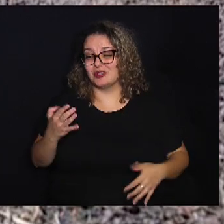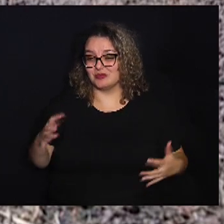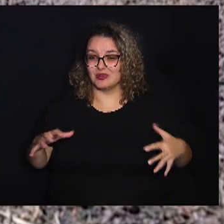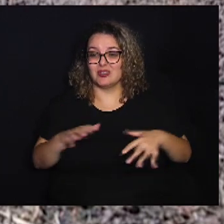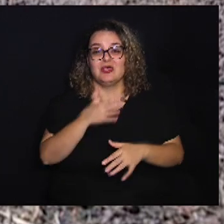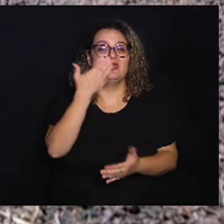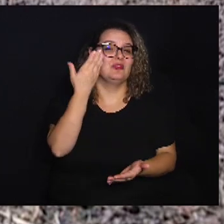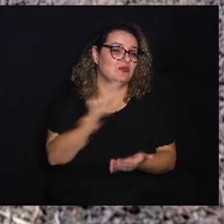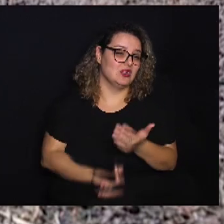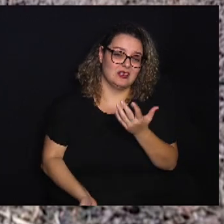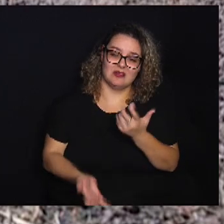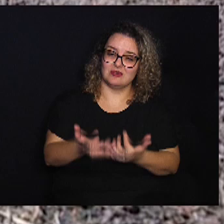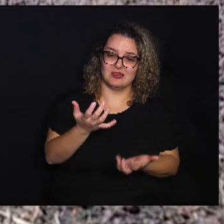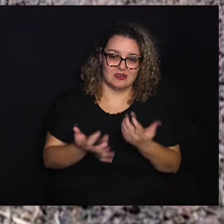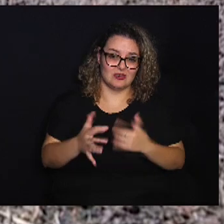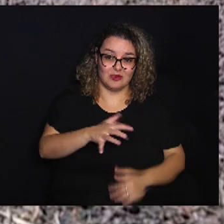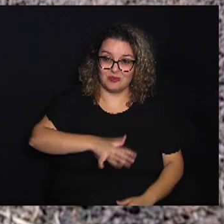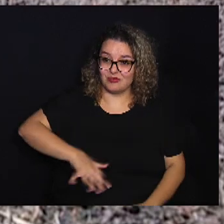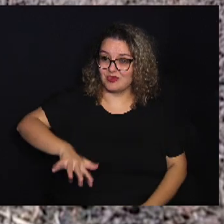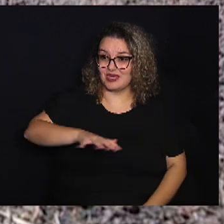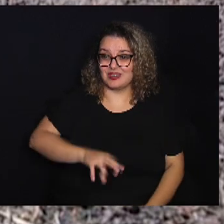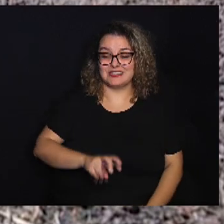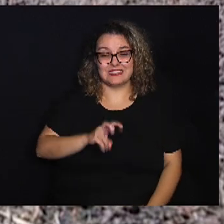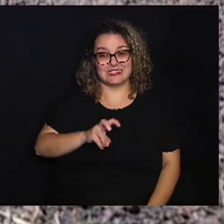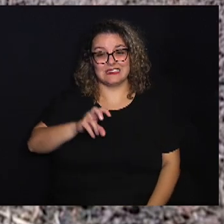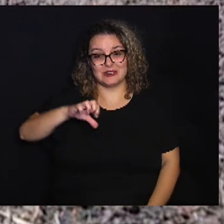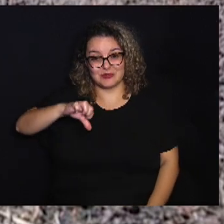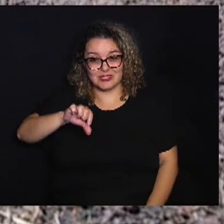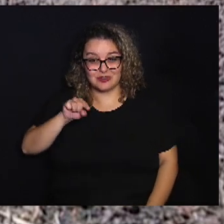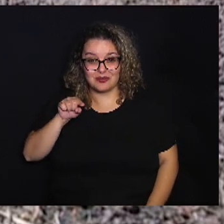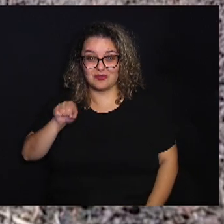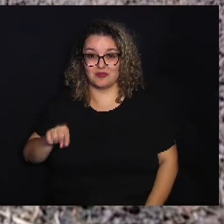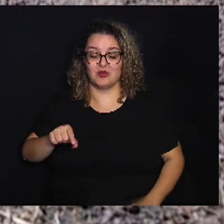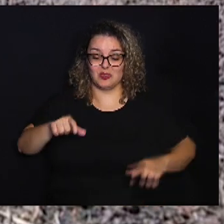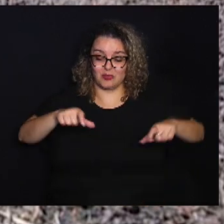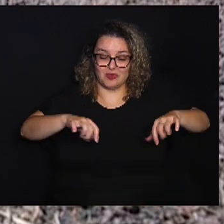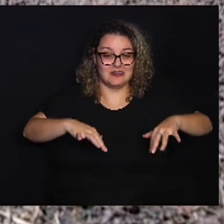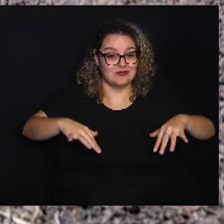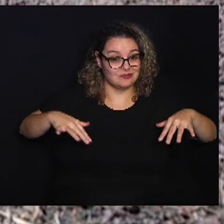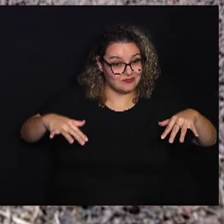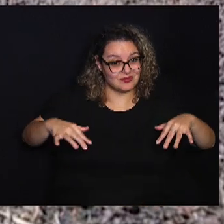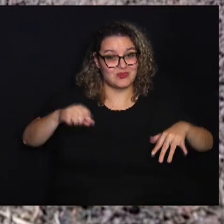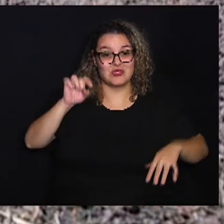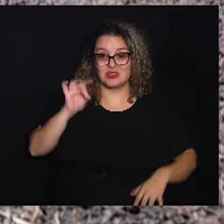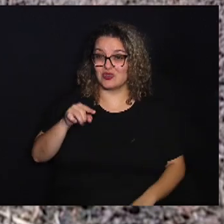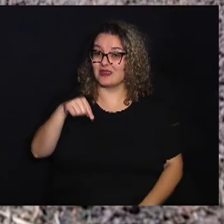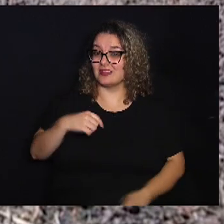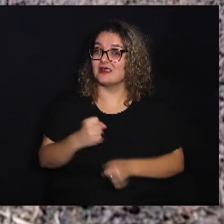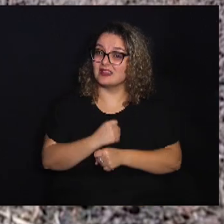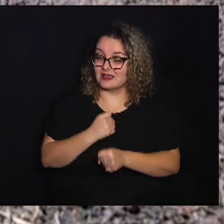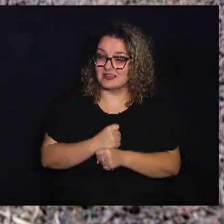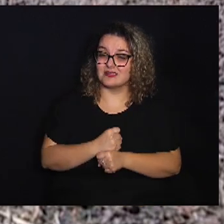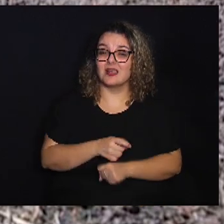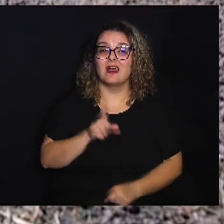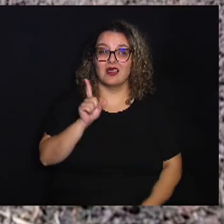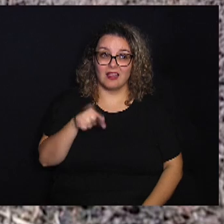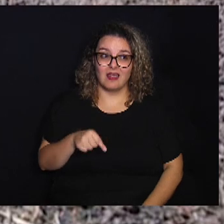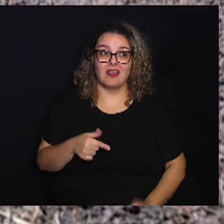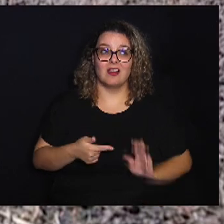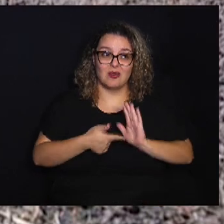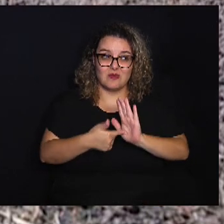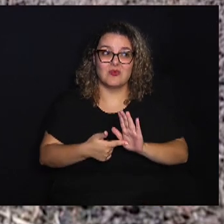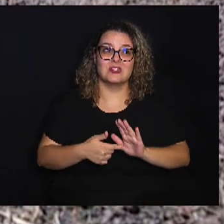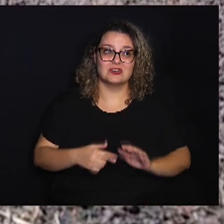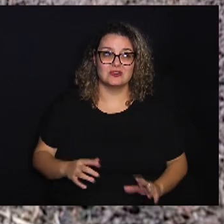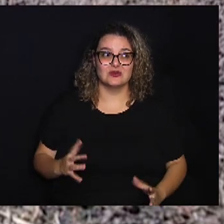perdeu para o fogo uma área equivalente a 59 mil campos de futebol só neste ano. Esse é o retrato da destruição